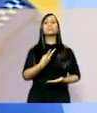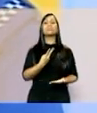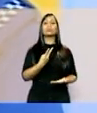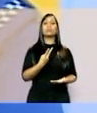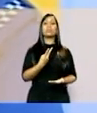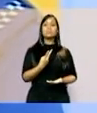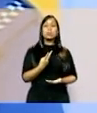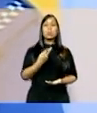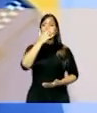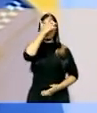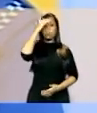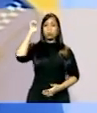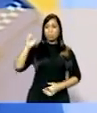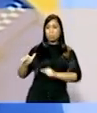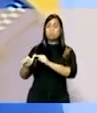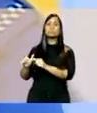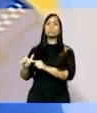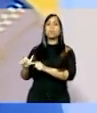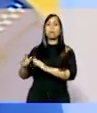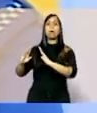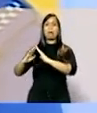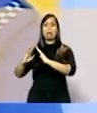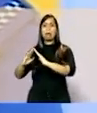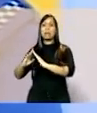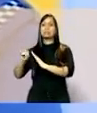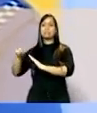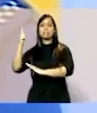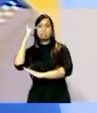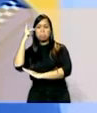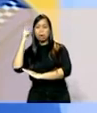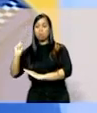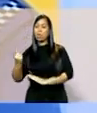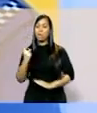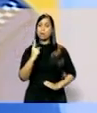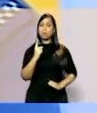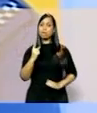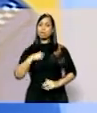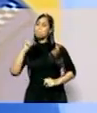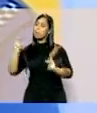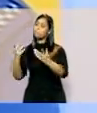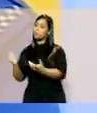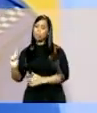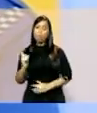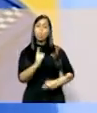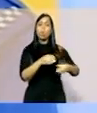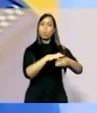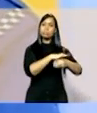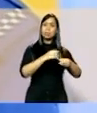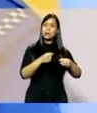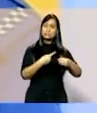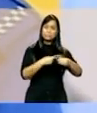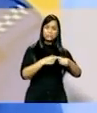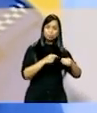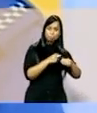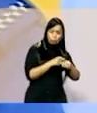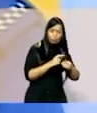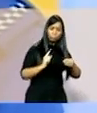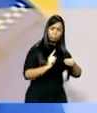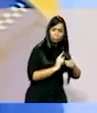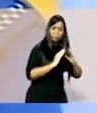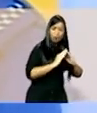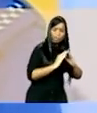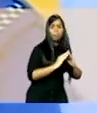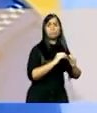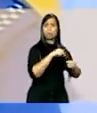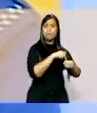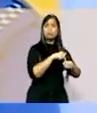Um cidadão morava na capital e ele se aposentou e quis paz. E ele falou, vou para o interior, vou morar numa cidadezinha pequena.